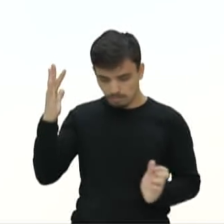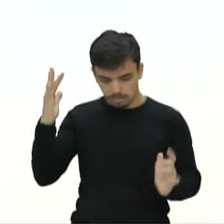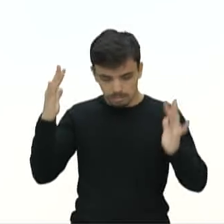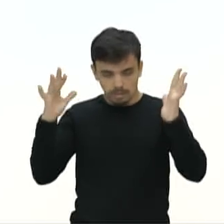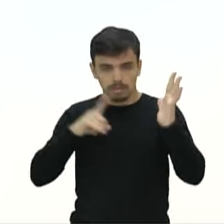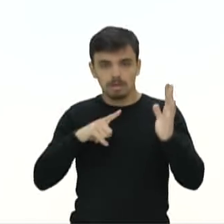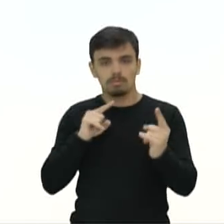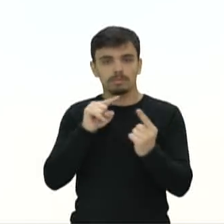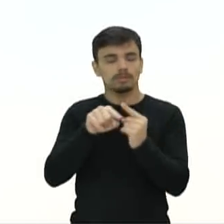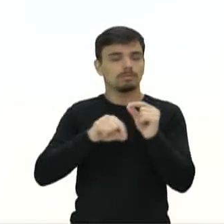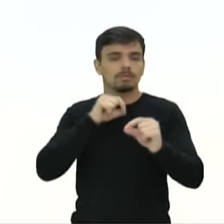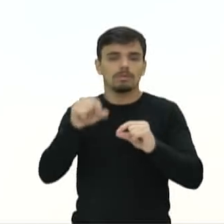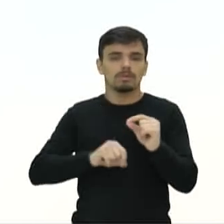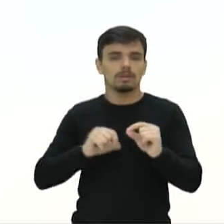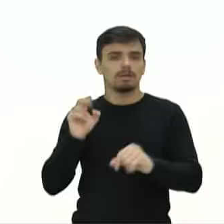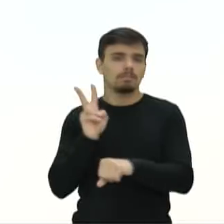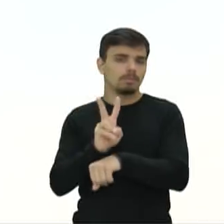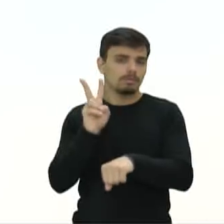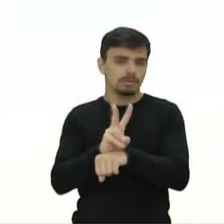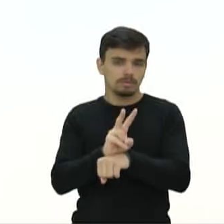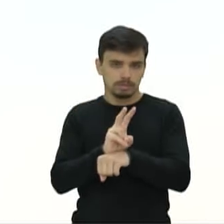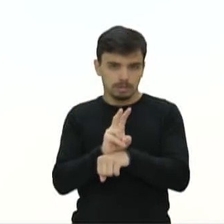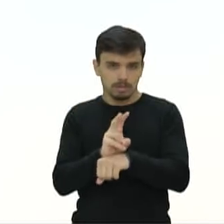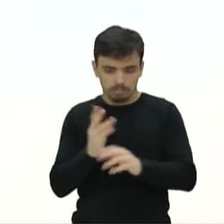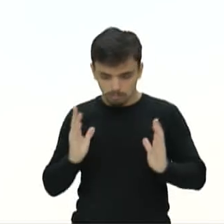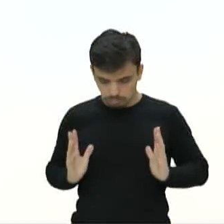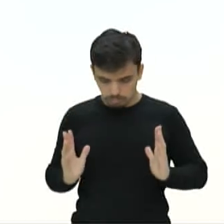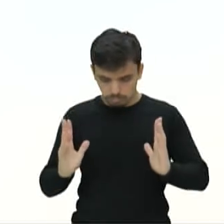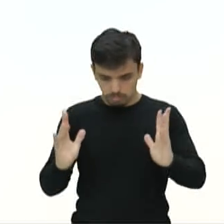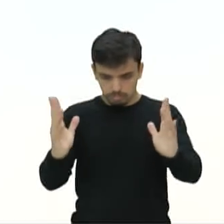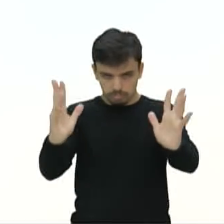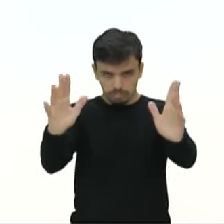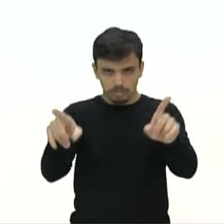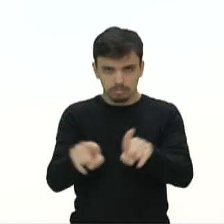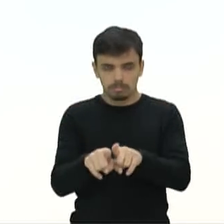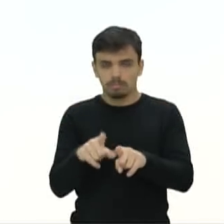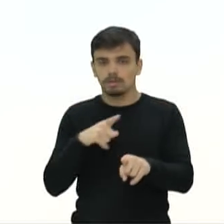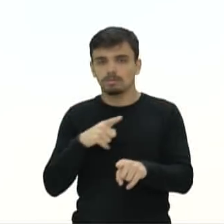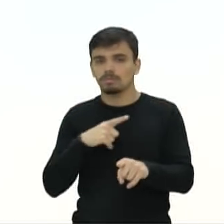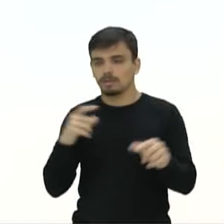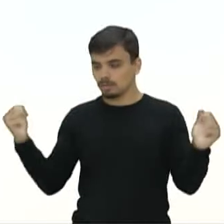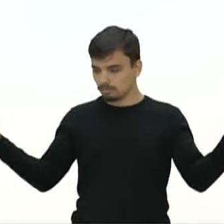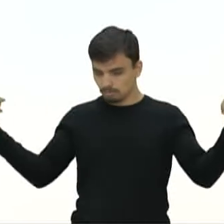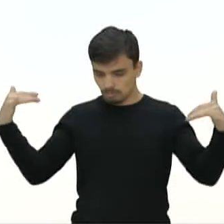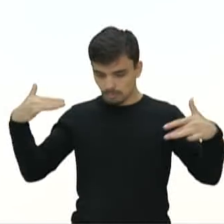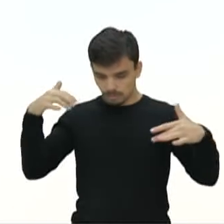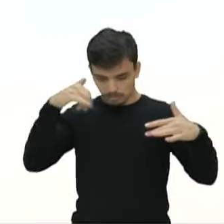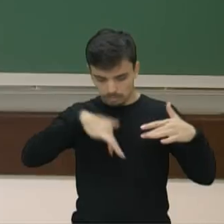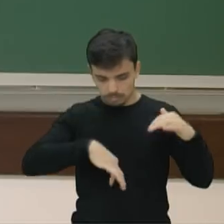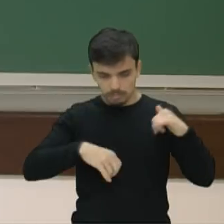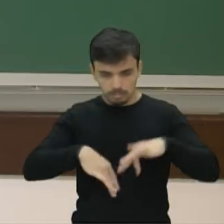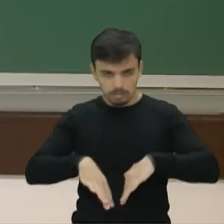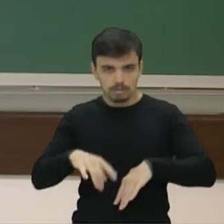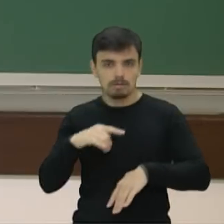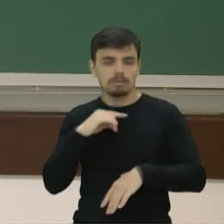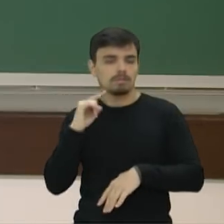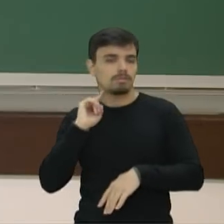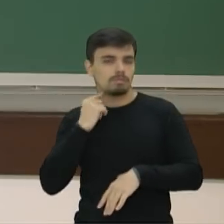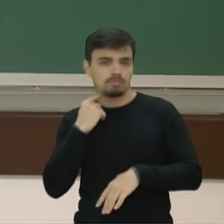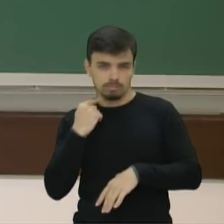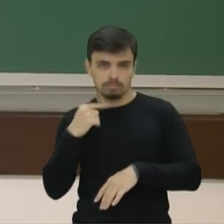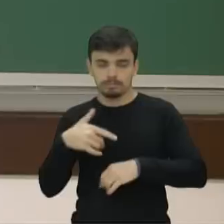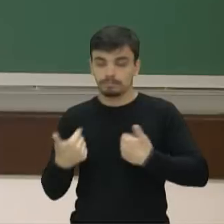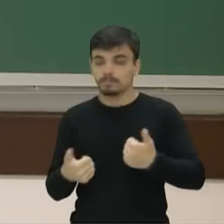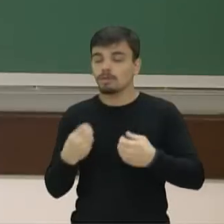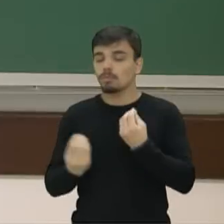objetivo proteger o leito desse rio, para que os sedimentos não cheguem ali. E como que isso acontece? Por